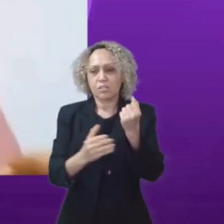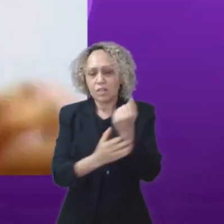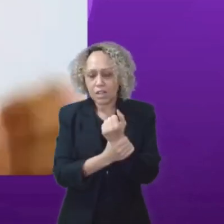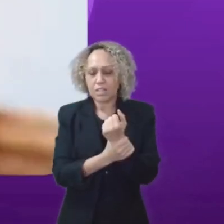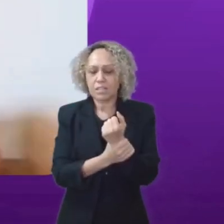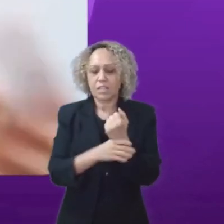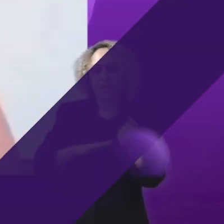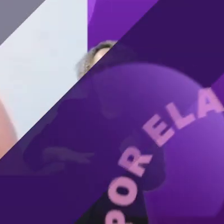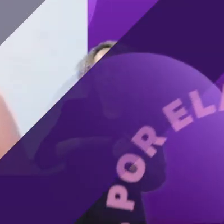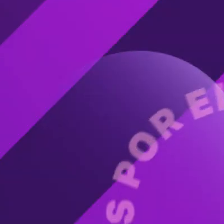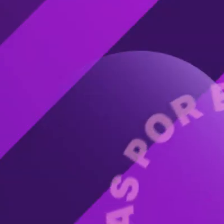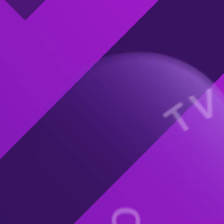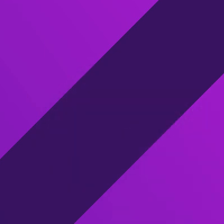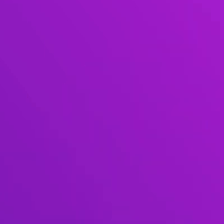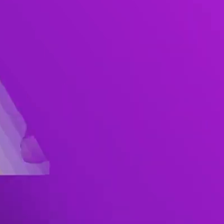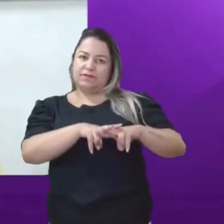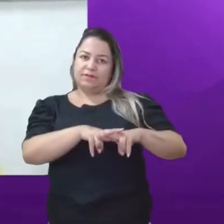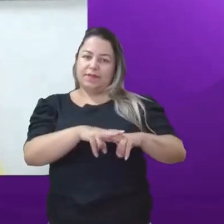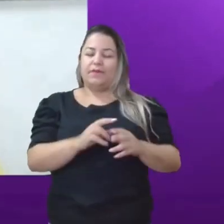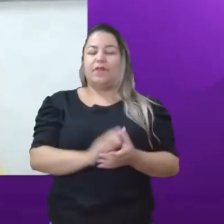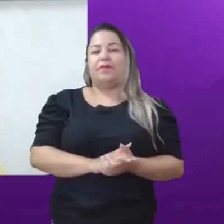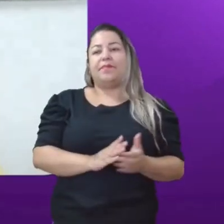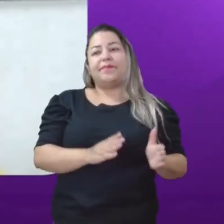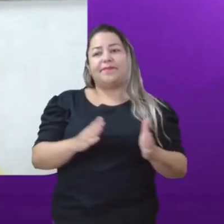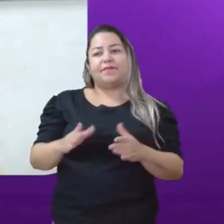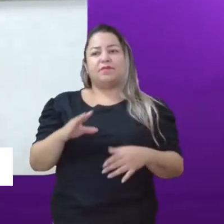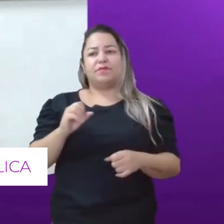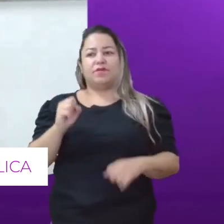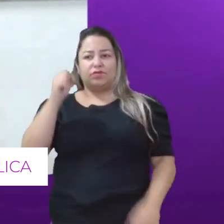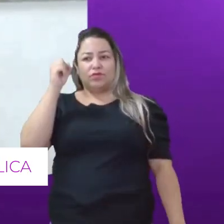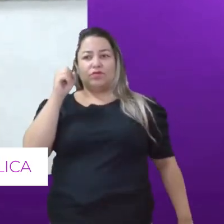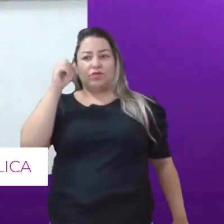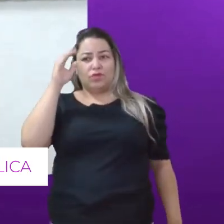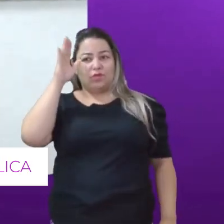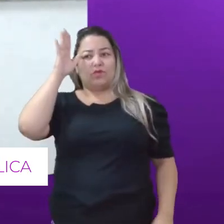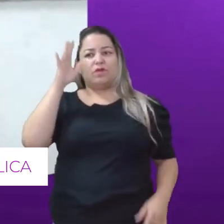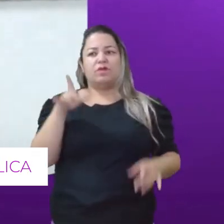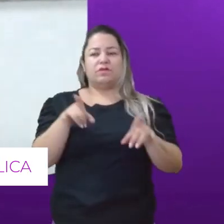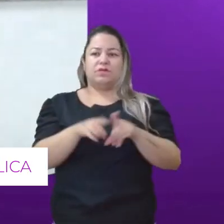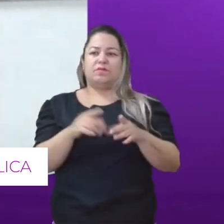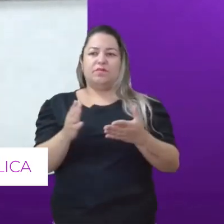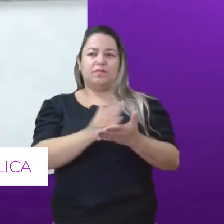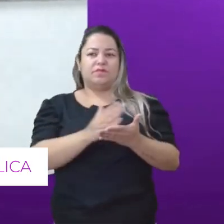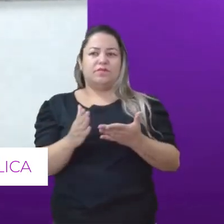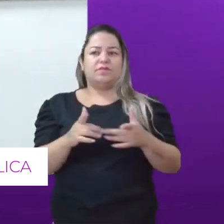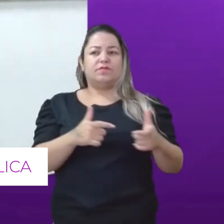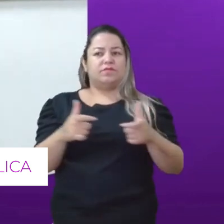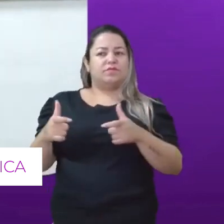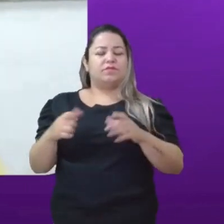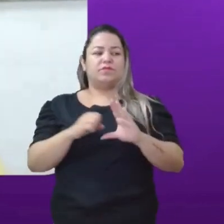construção de política, nesses espaços de poder. E a partir desse processo de reconhecimento e com destaque em alguns